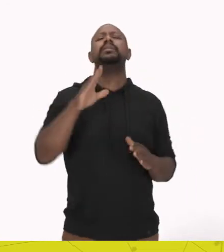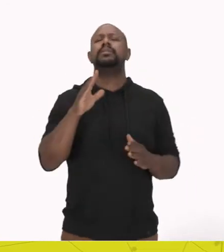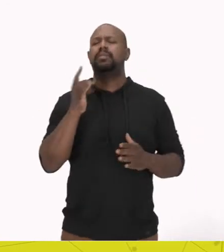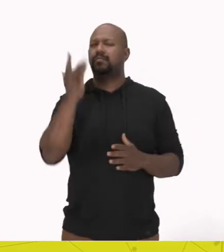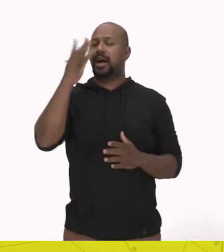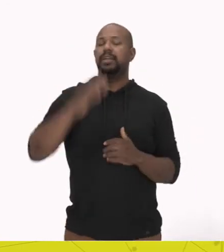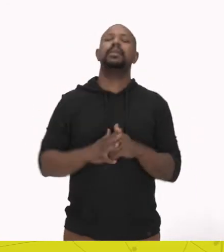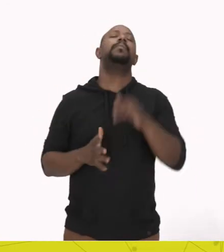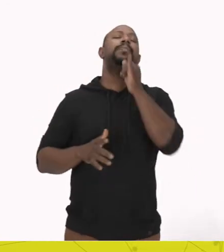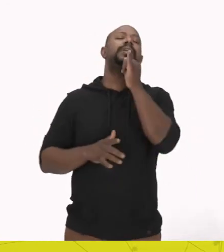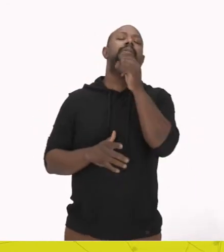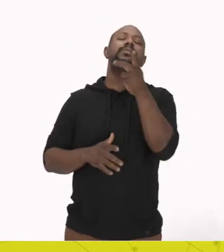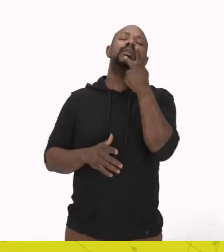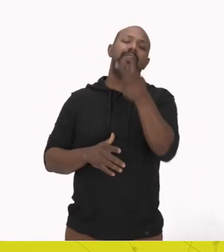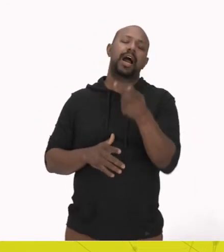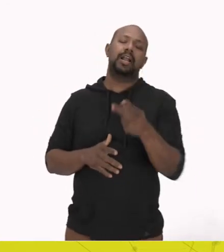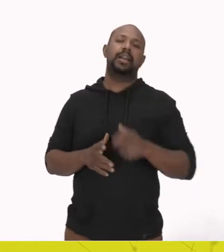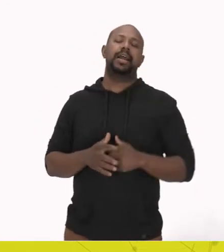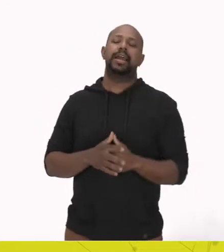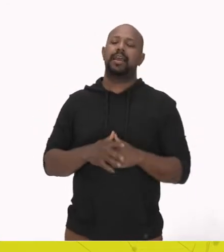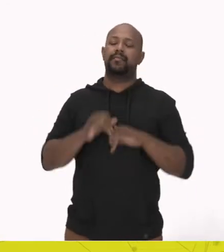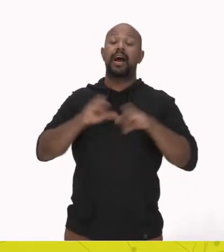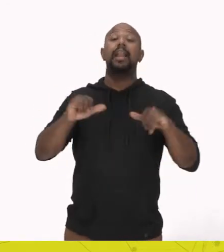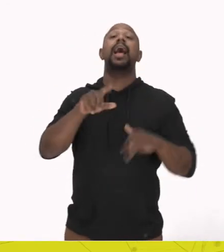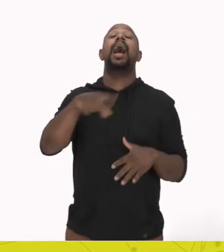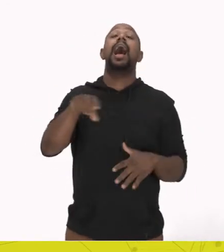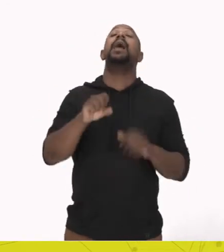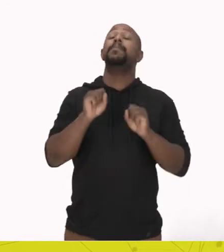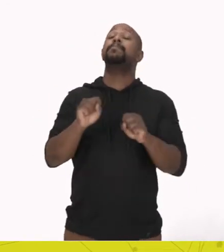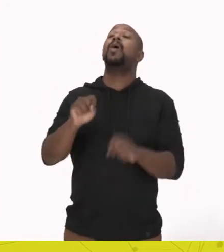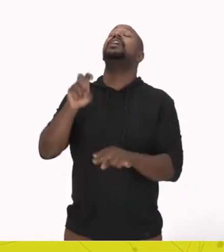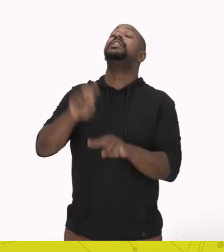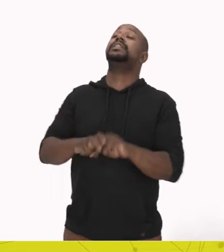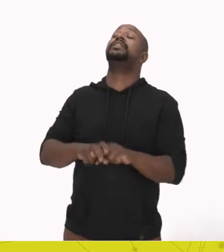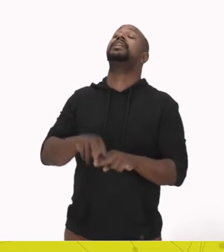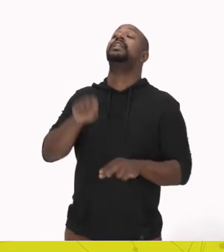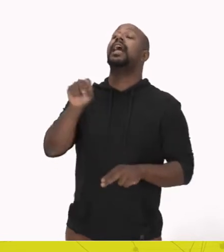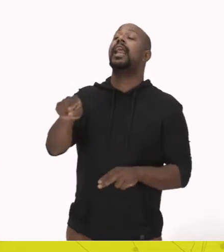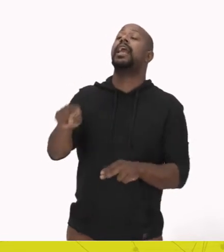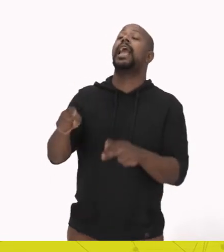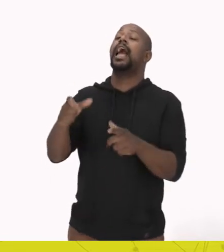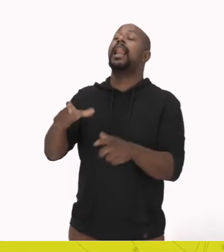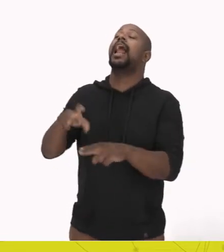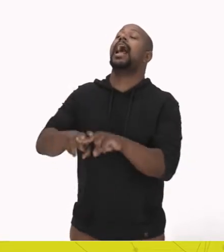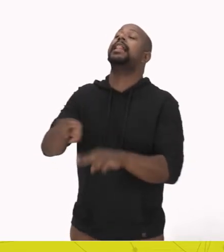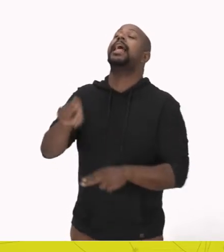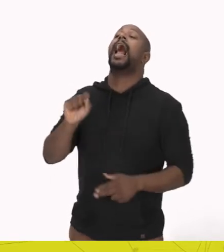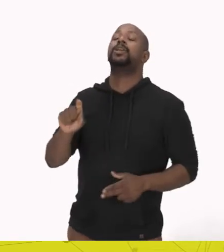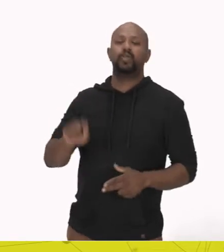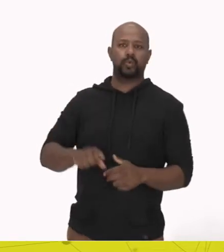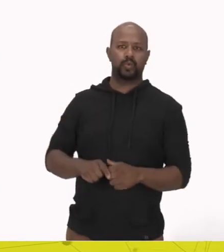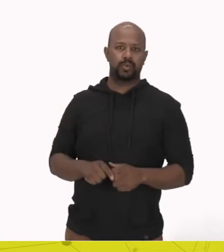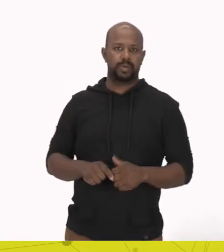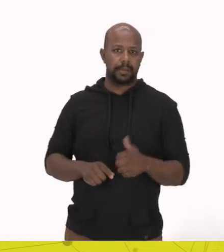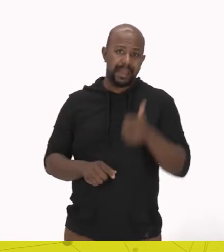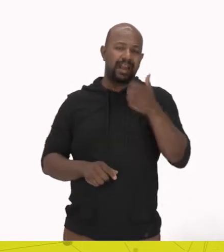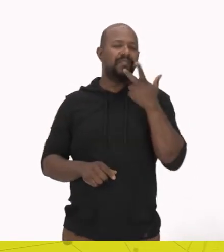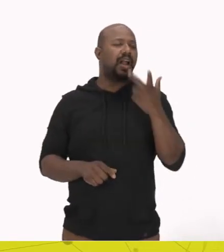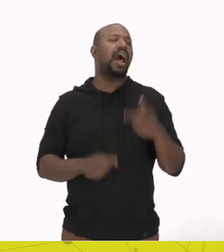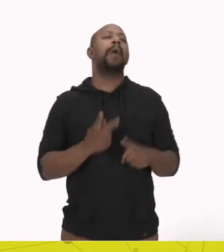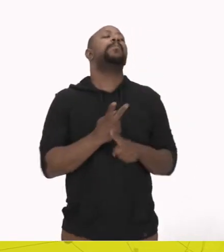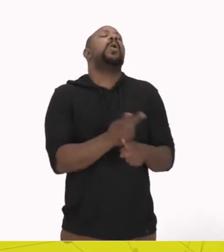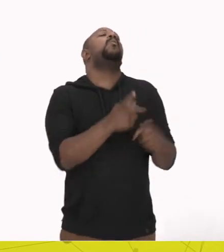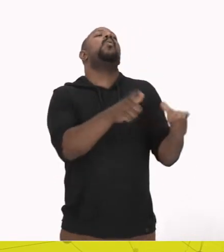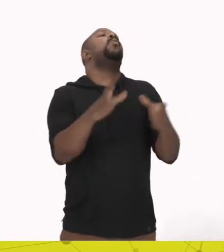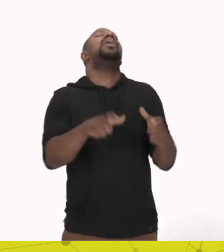mais acessível, como quando você quer dar uma indicação e diz "pode sentar naquela cadeira azul", ao invés de